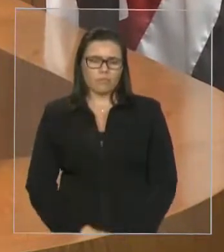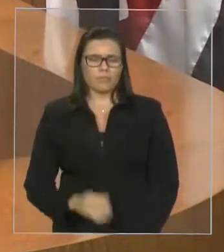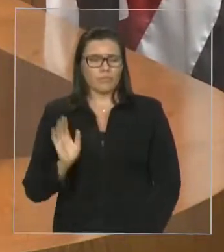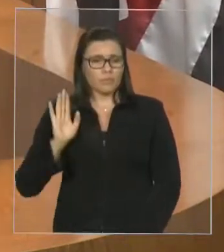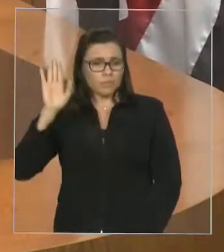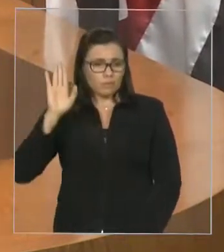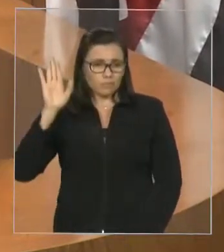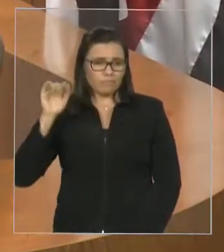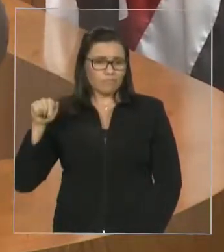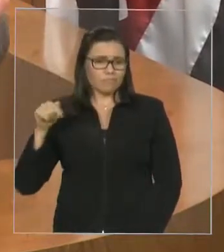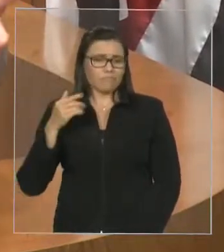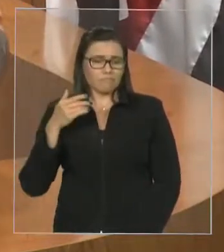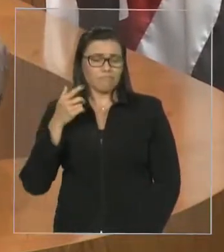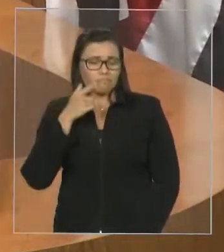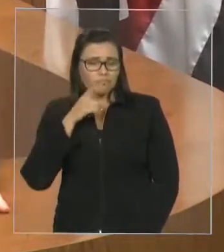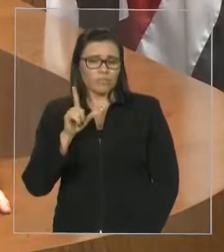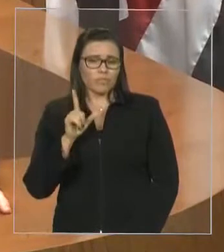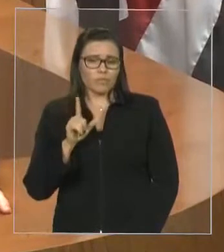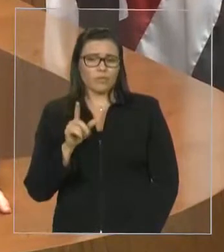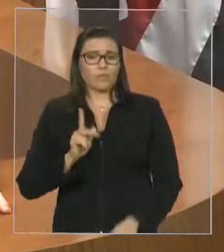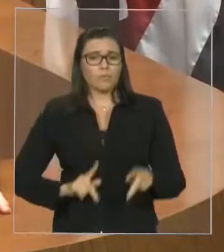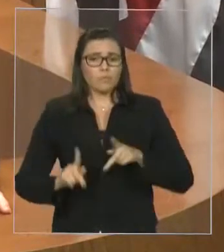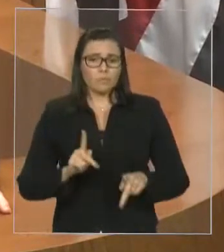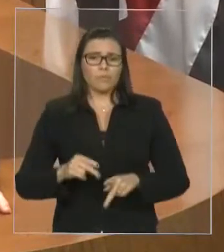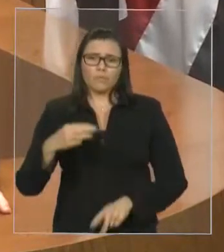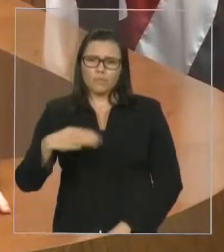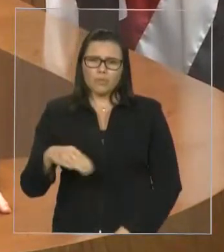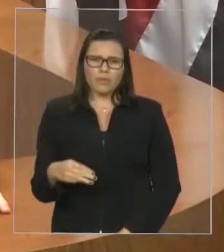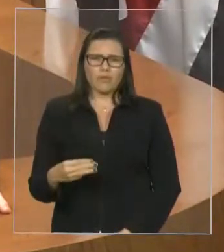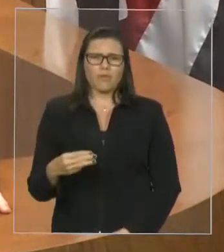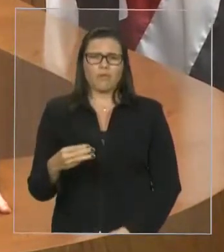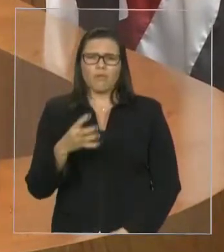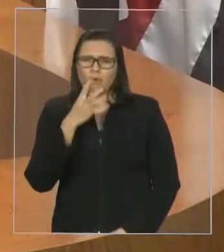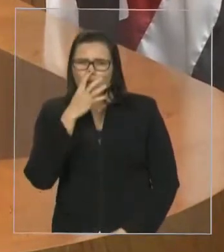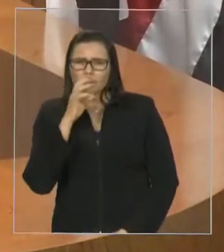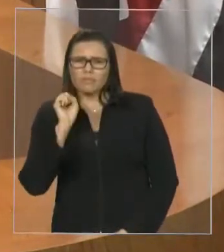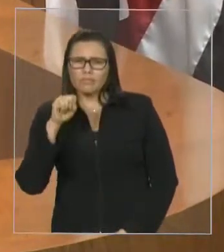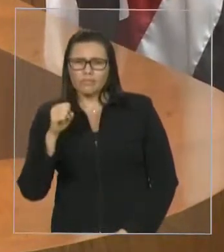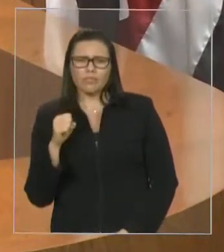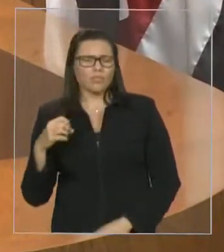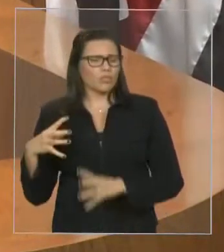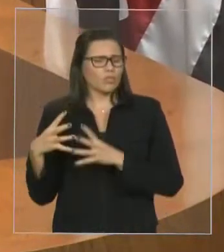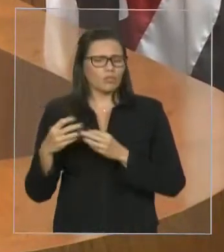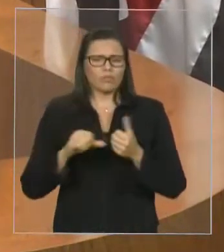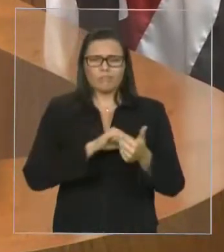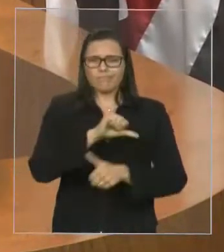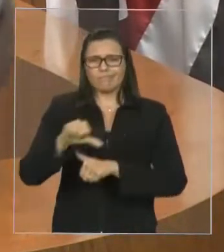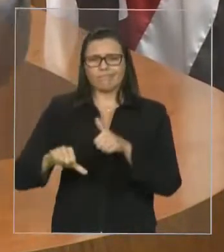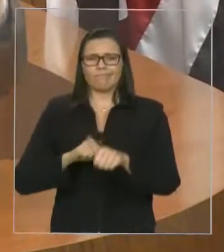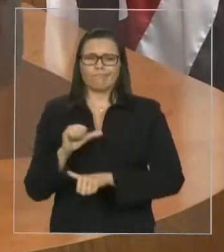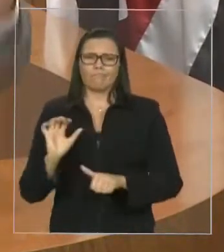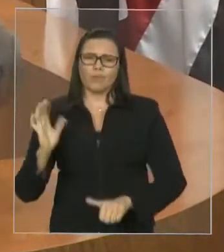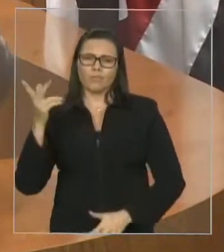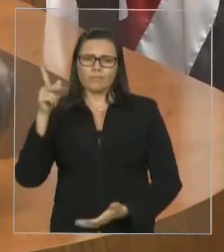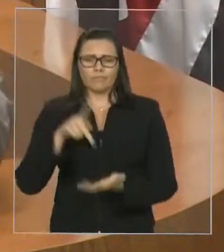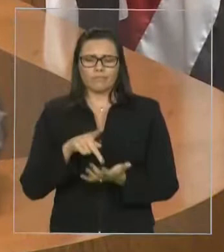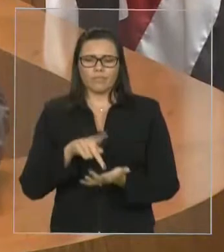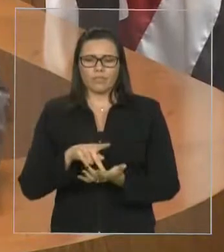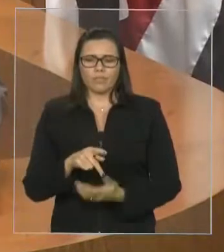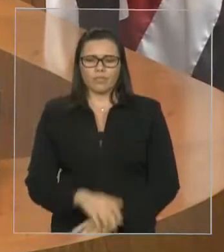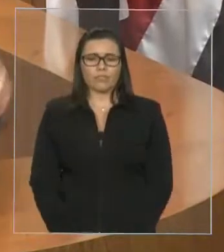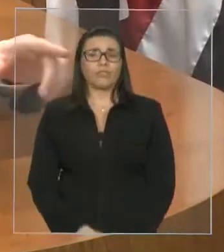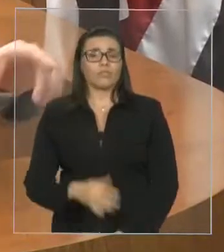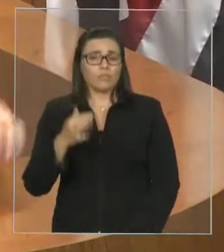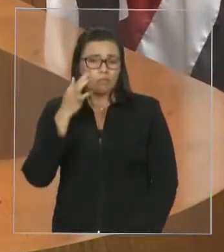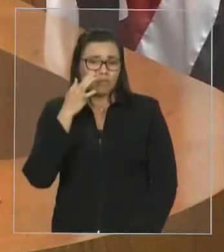Maranhão, que está vendo o que está sendo feito a duras penas, o governador Flávio Dino continua falando diretamente para o